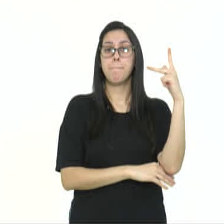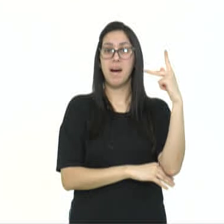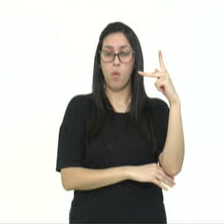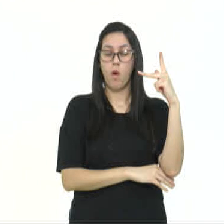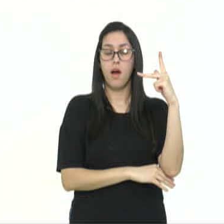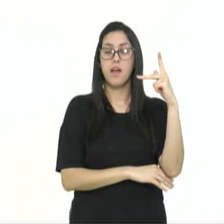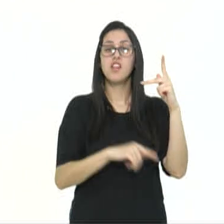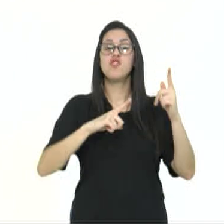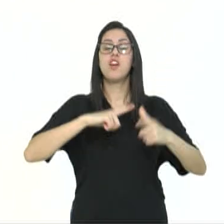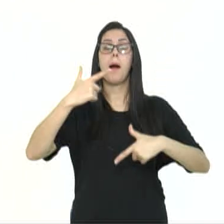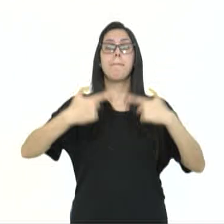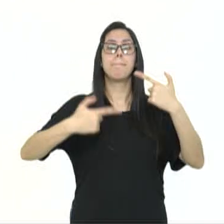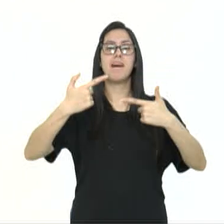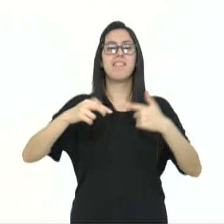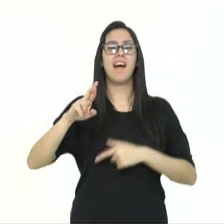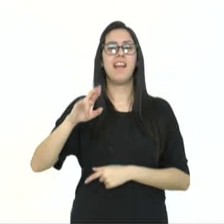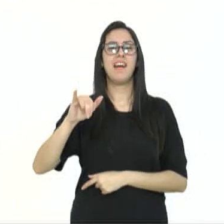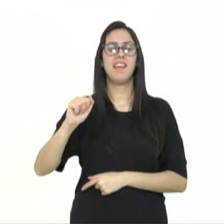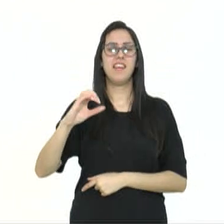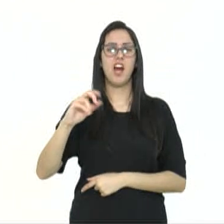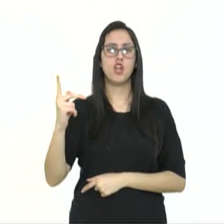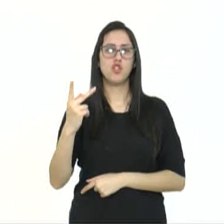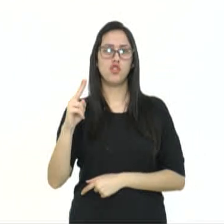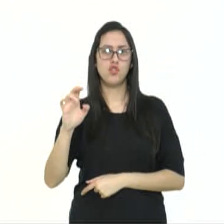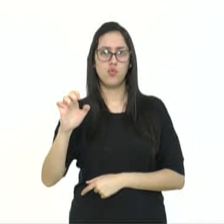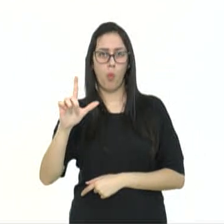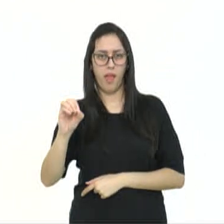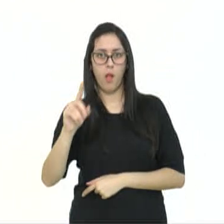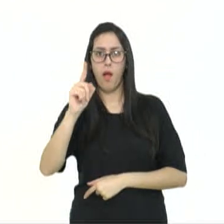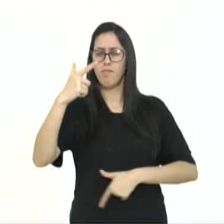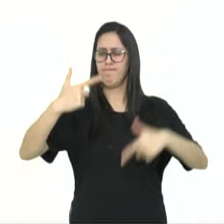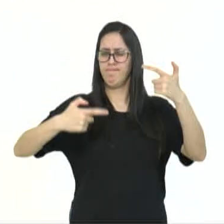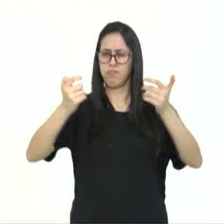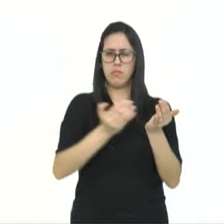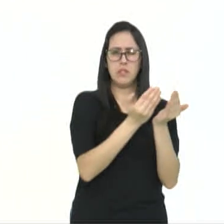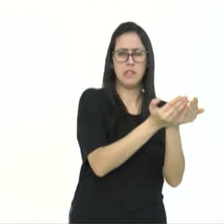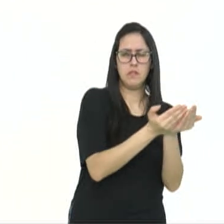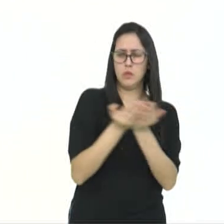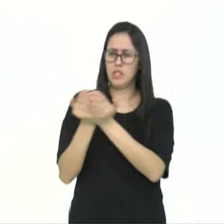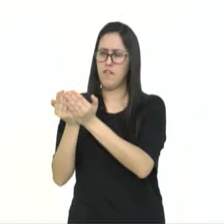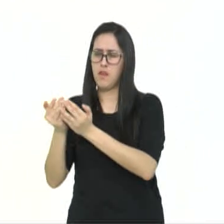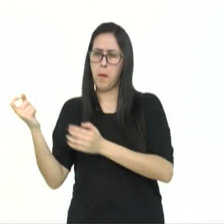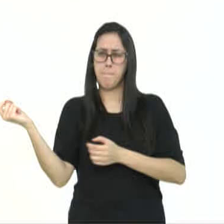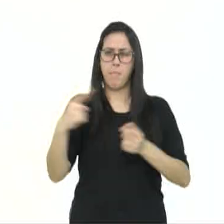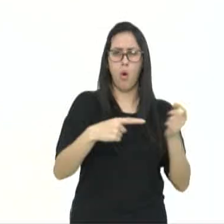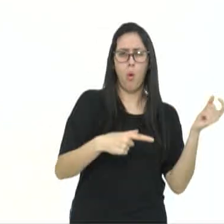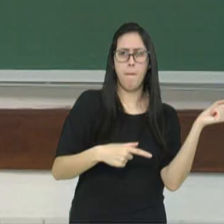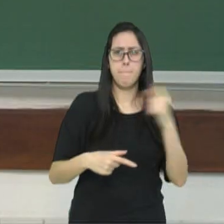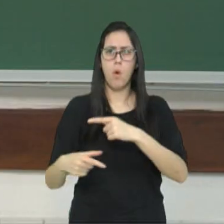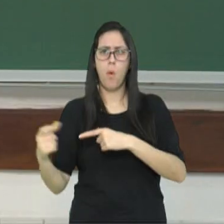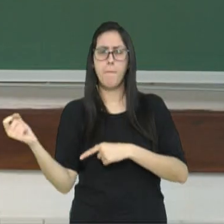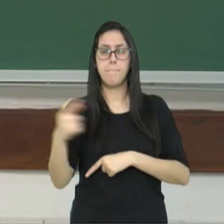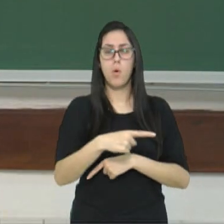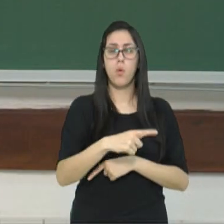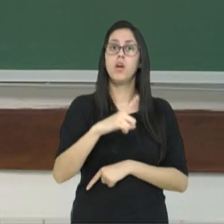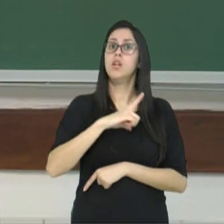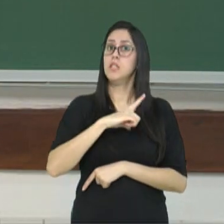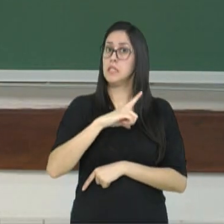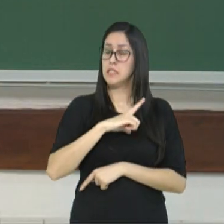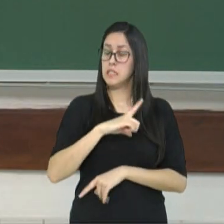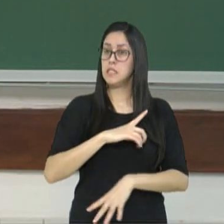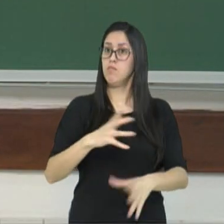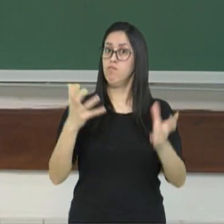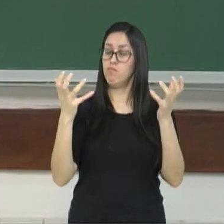Riachuelo. Essa foi uma batalha naval. Apesar do o exército paraguaio ser numeroso e ter bastante